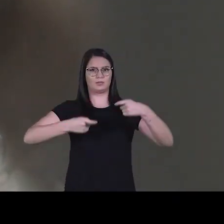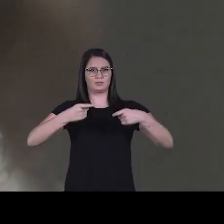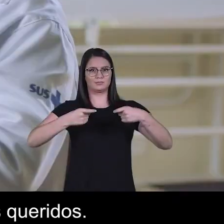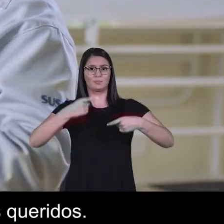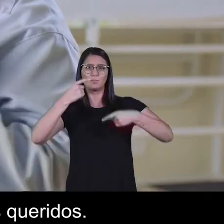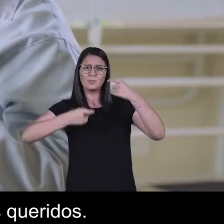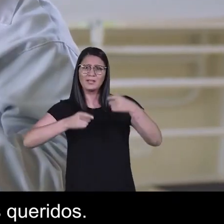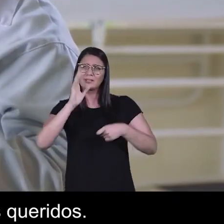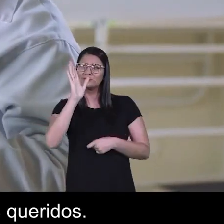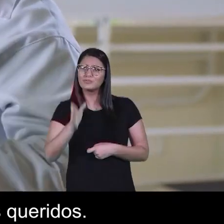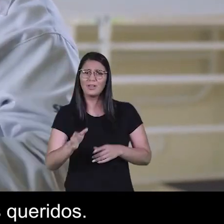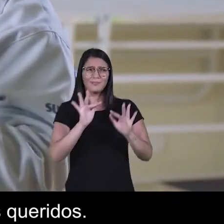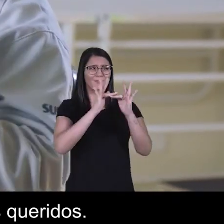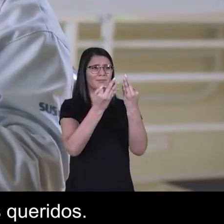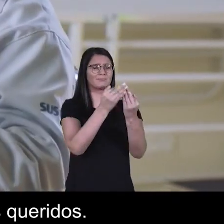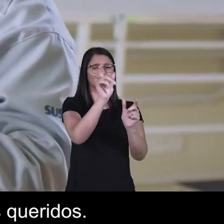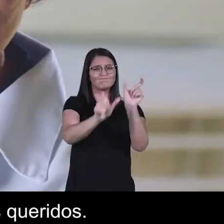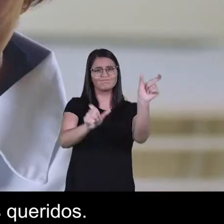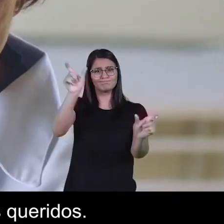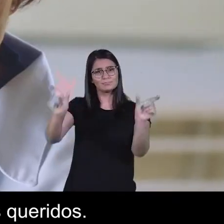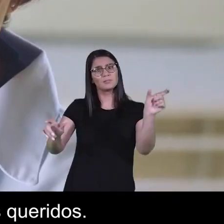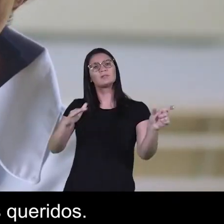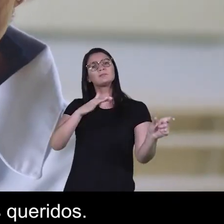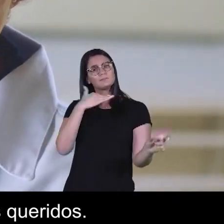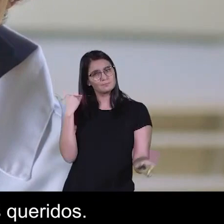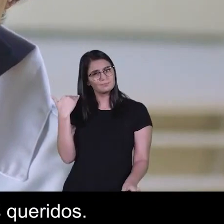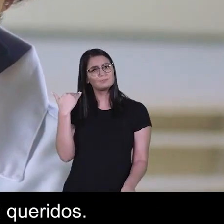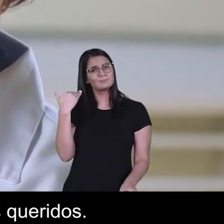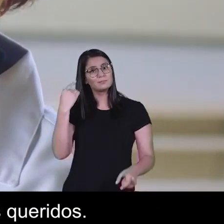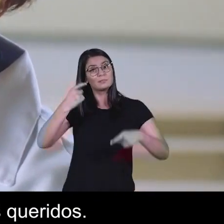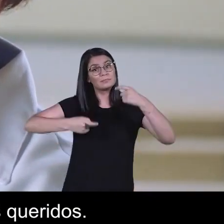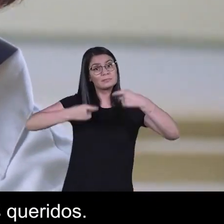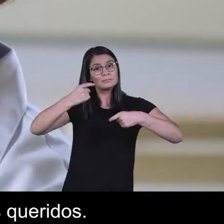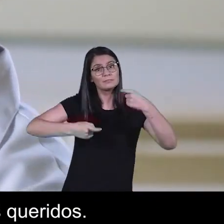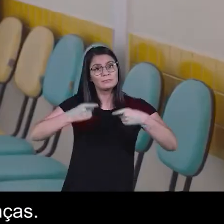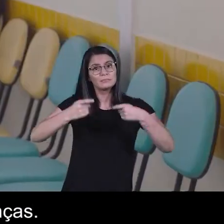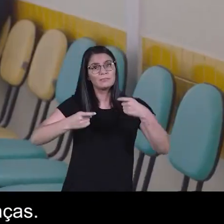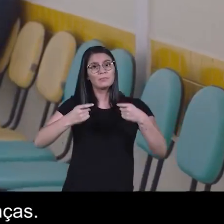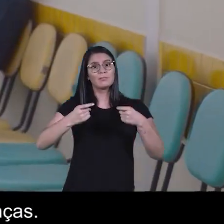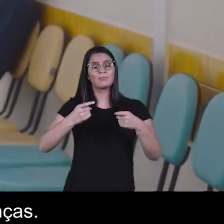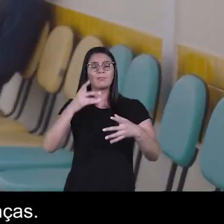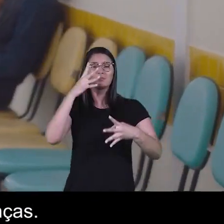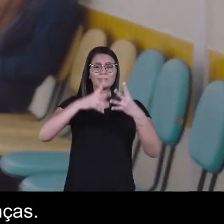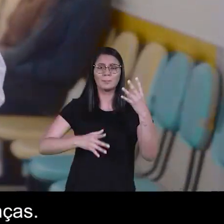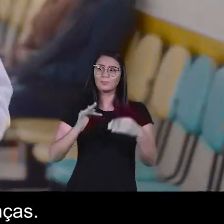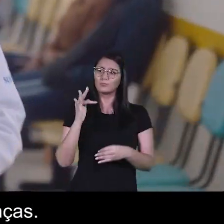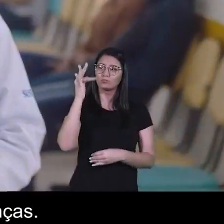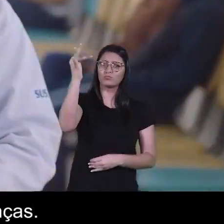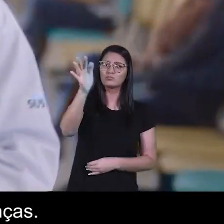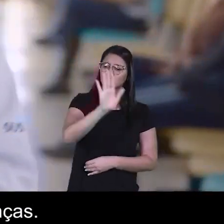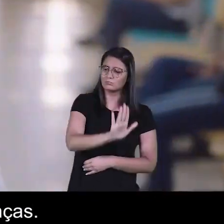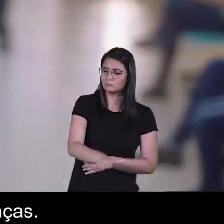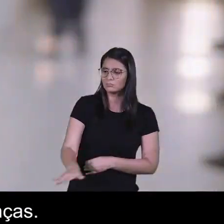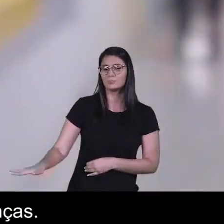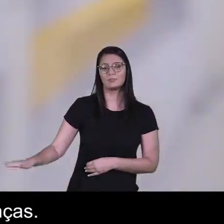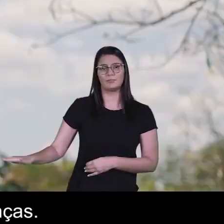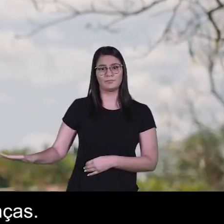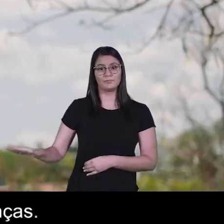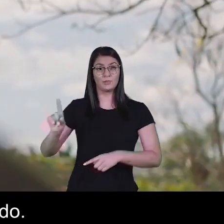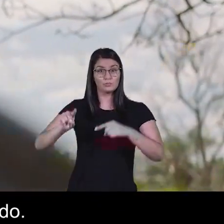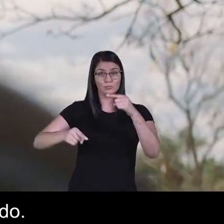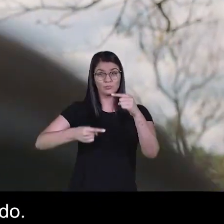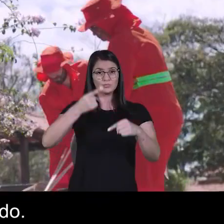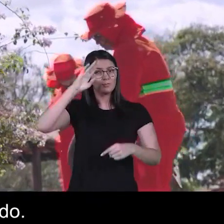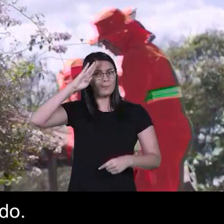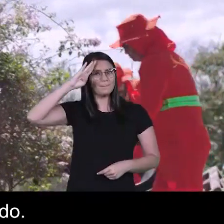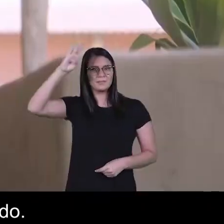uma guerra. Uma guerra que já fez milhares de famílias perderem parentes queridos. Uma guerra que já comprometeu o futuro de muitas